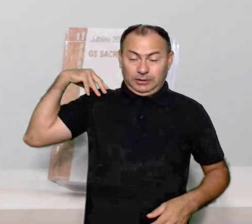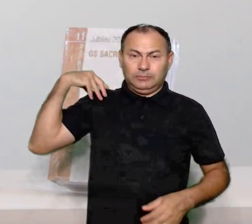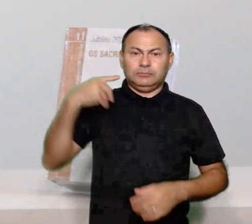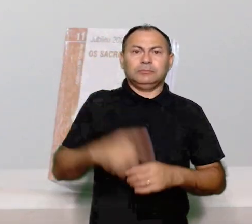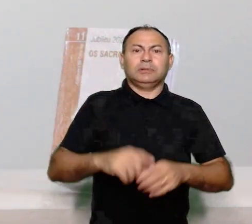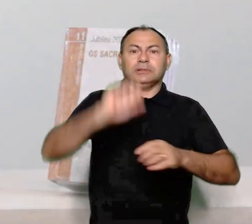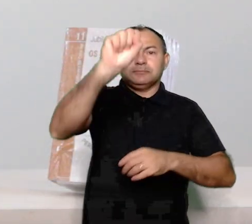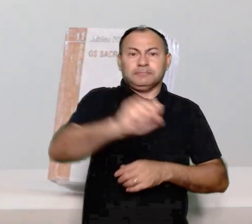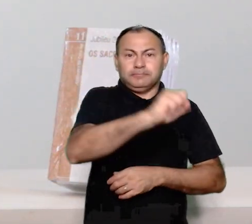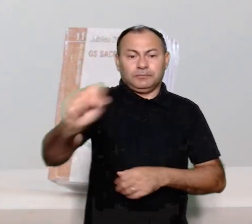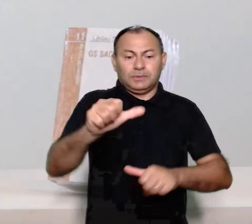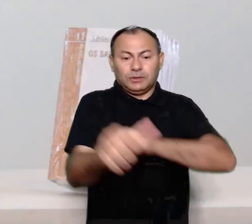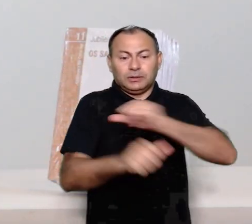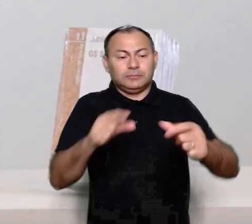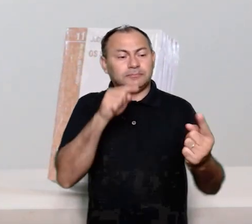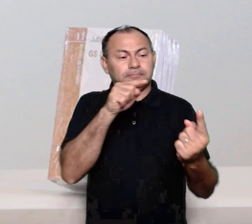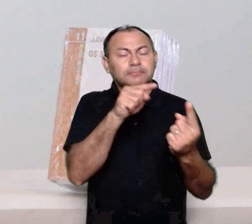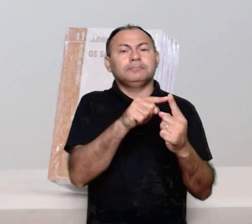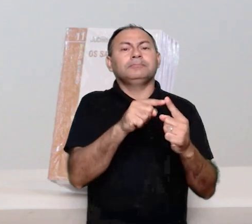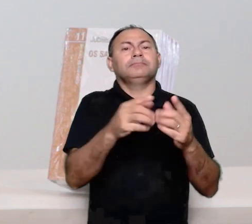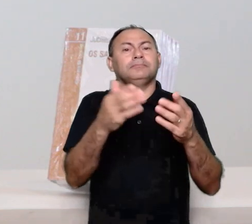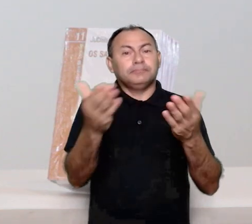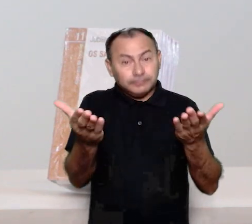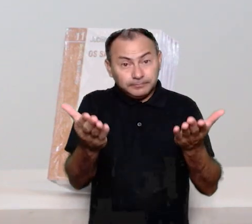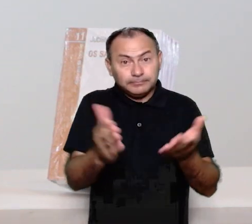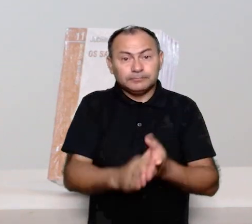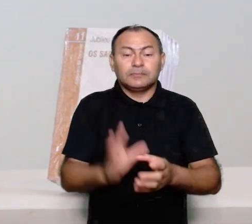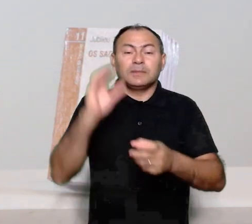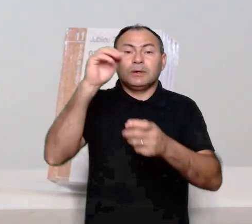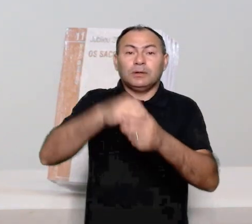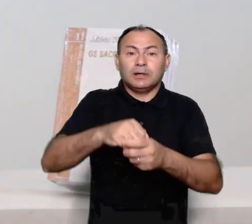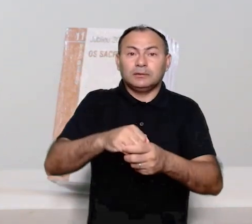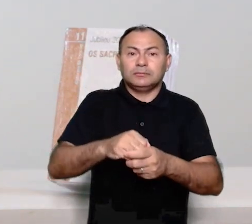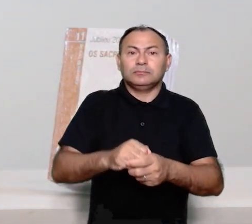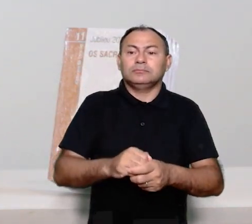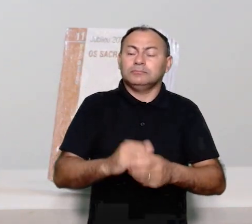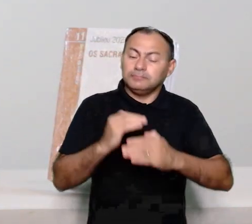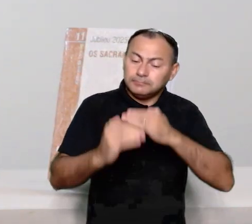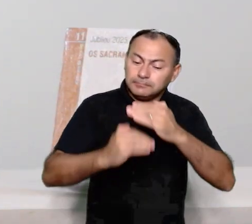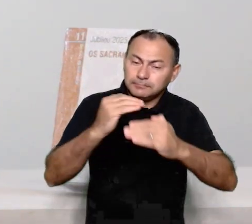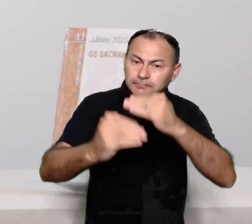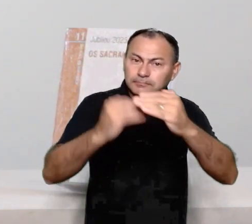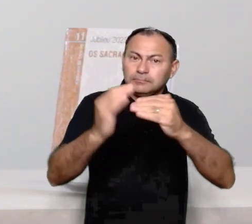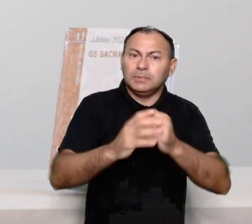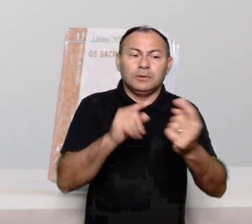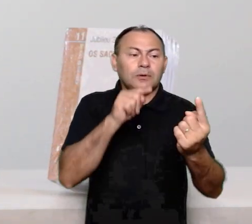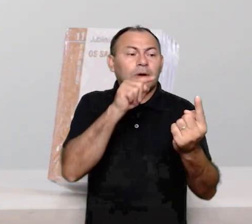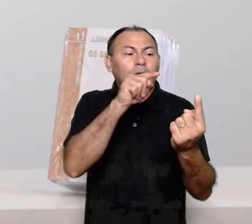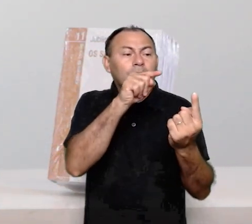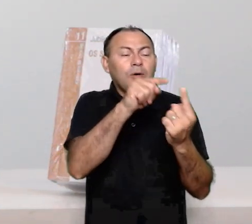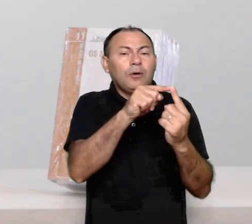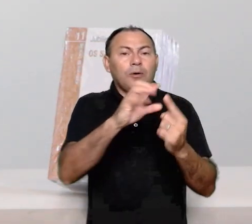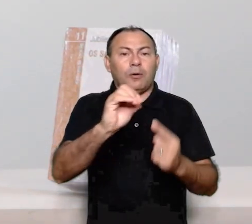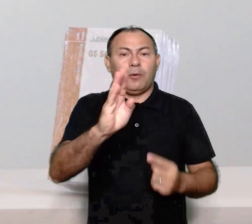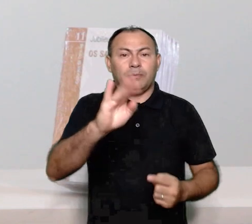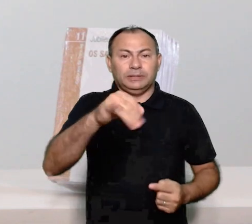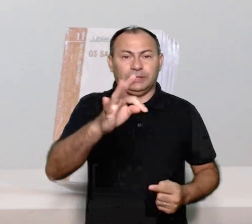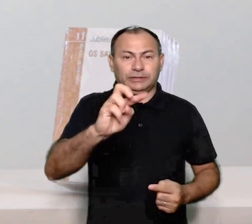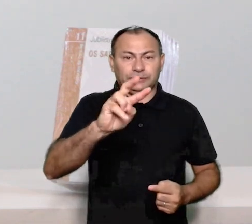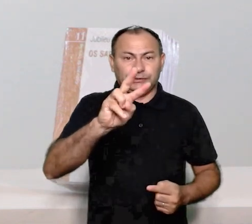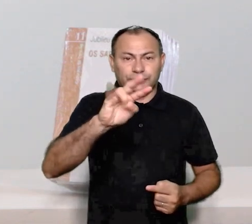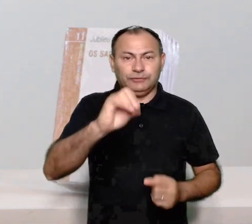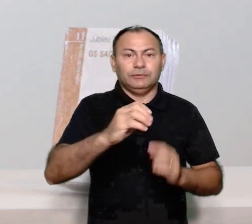muito objetiva. E então foi colocando-se o desenvolvimento objetivo da